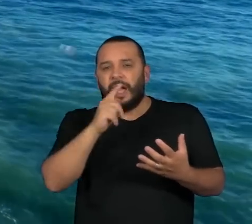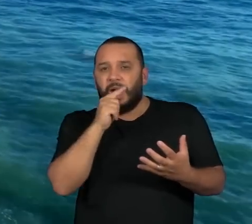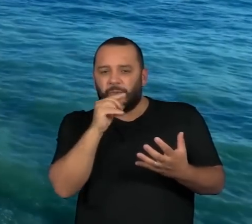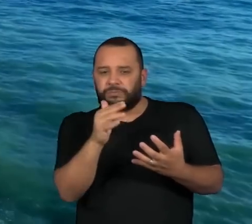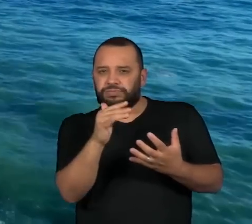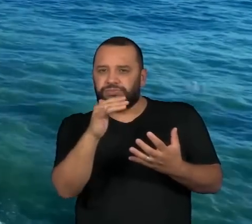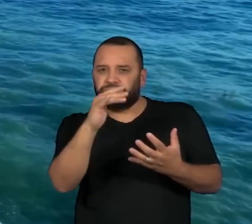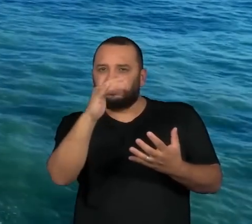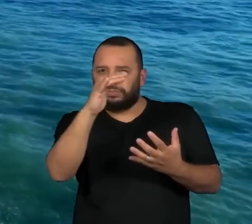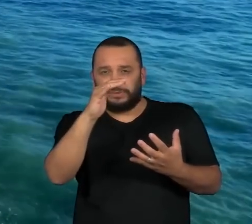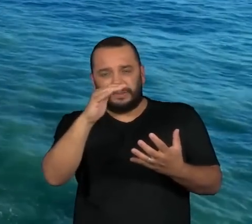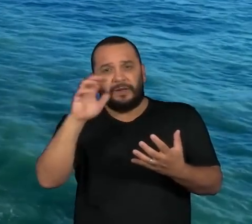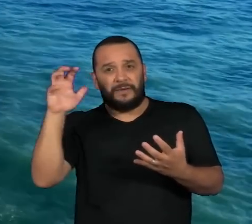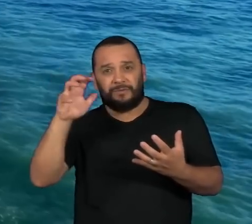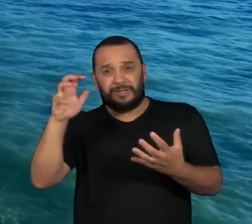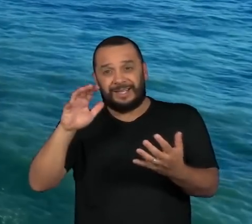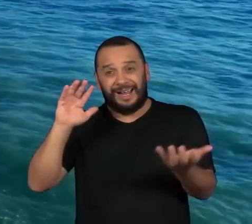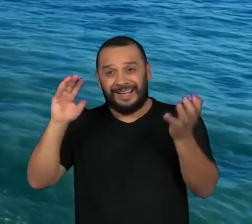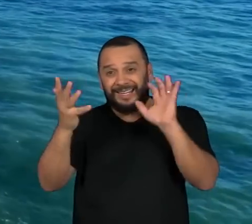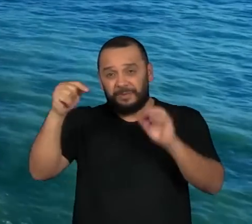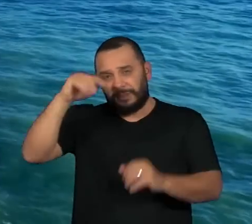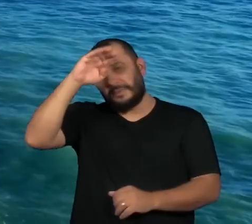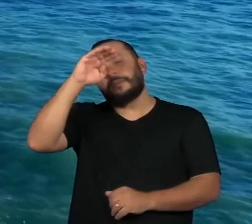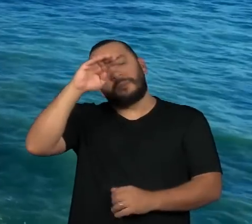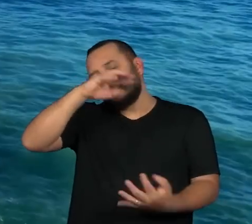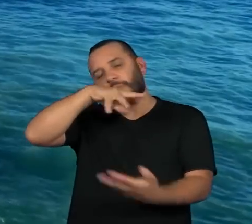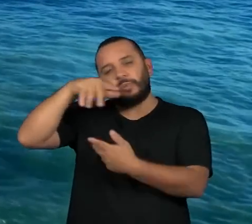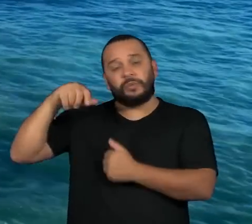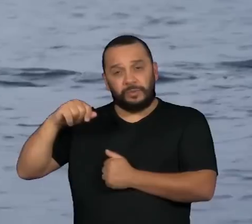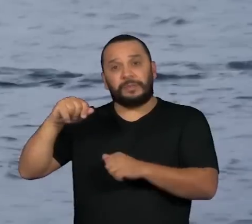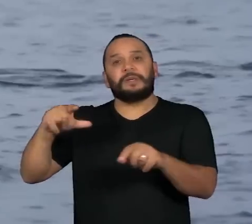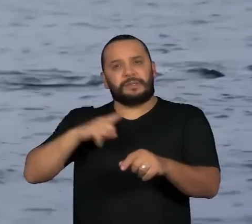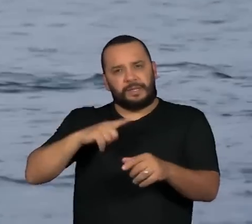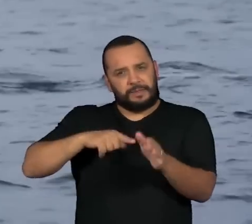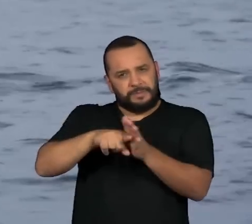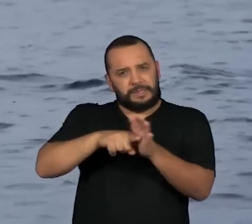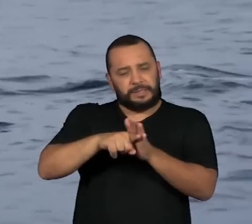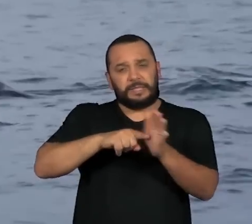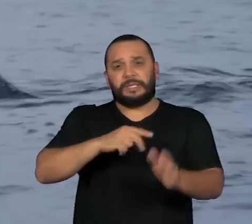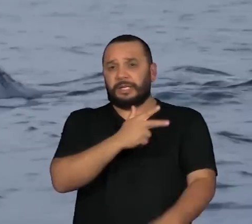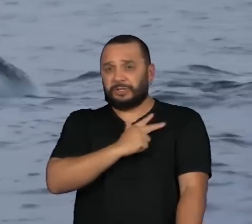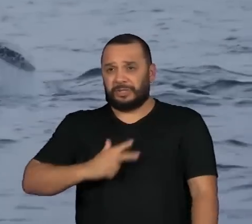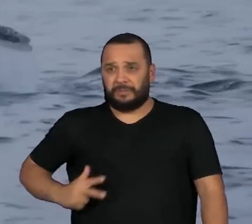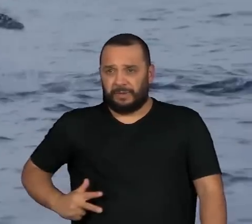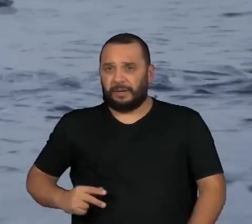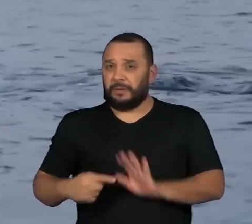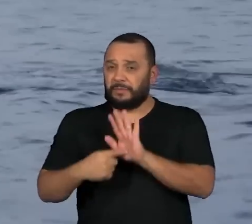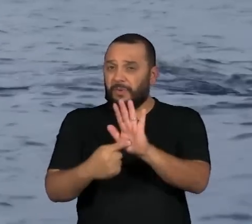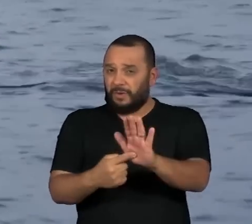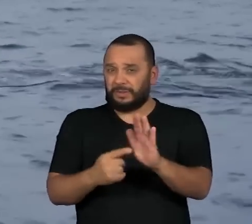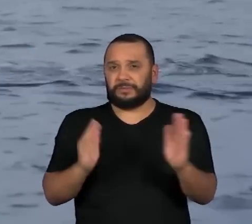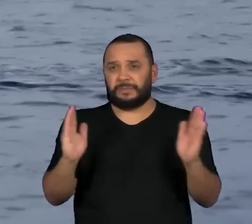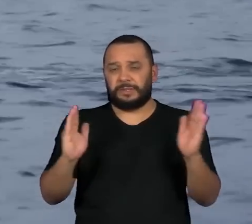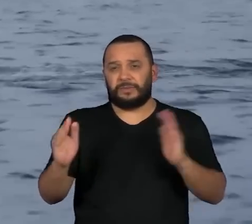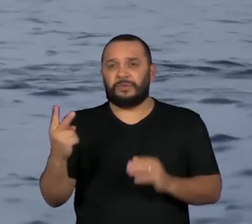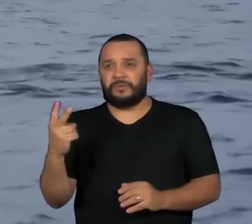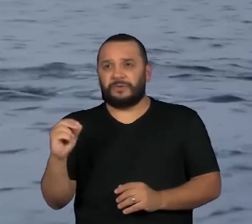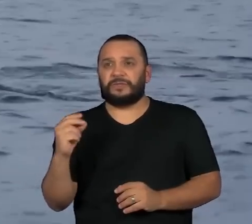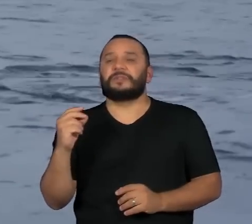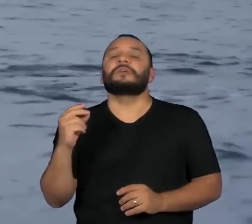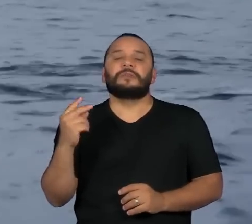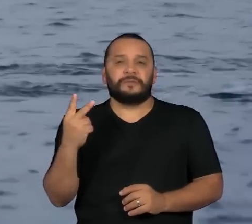De acordo com pesquisadores da Universidade de Copenhague, na Dinamarca, o fenômeno deve ocorrer entre 2025